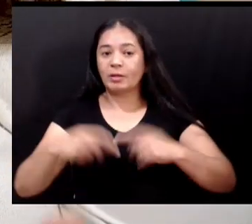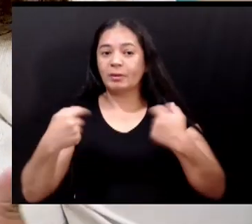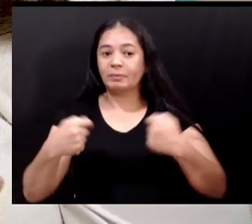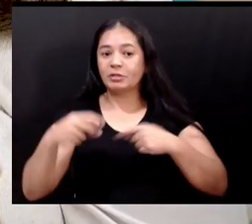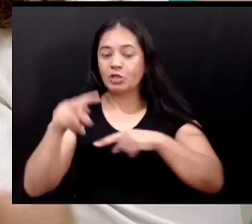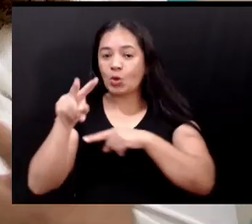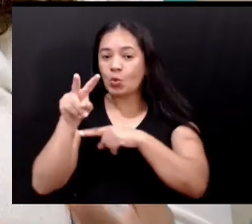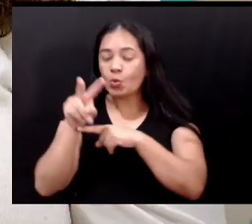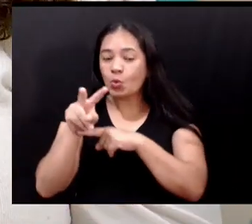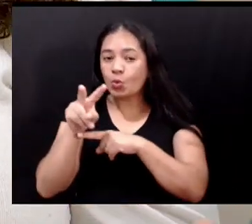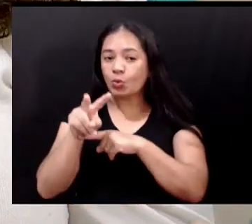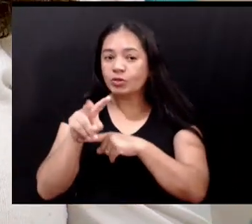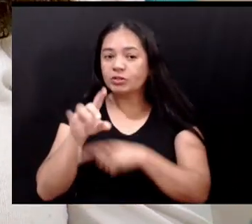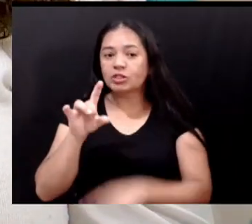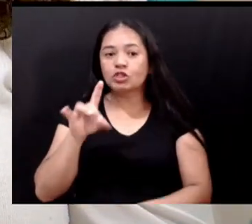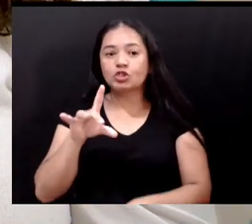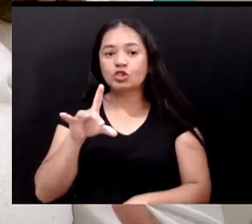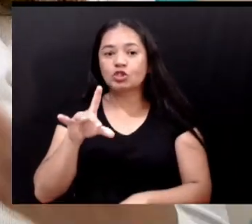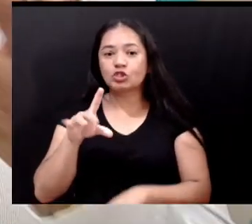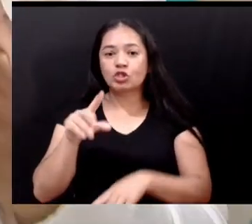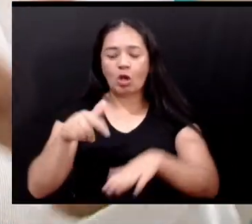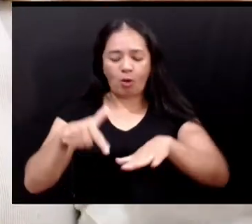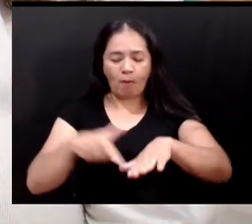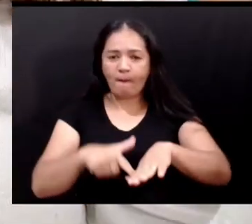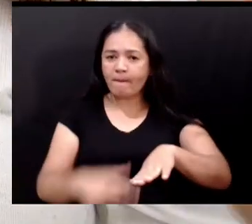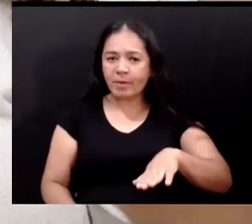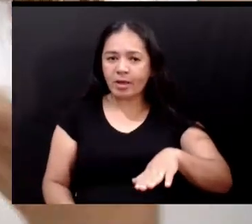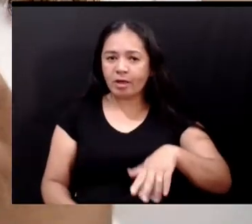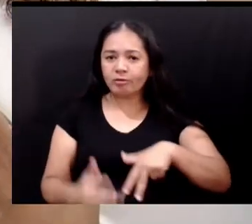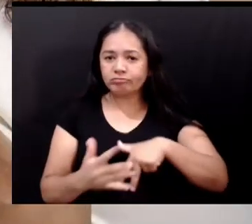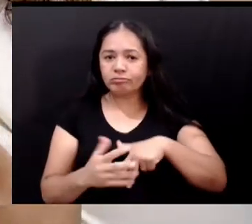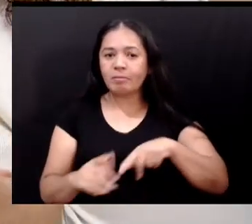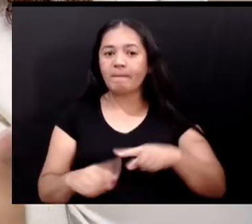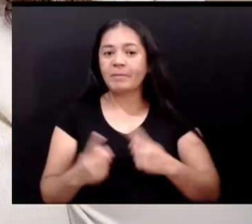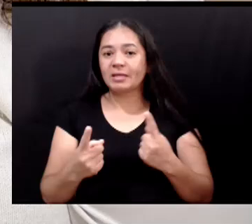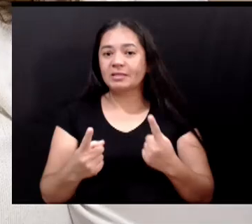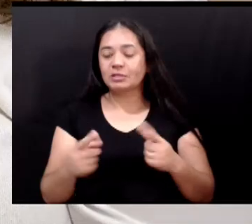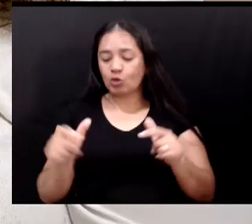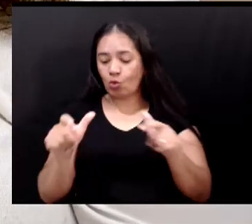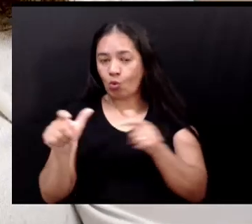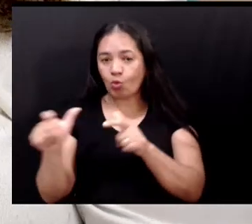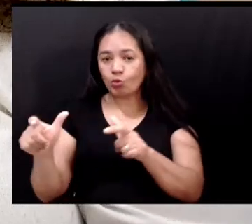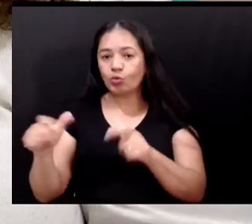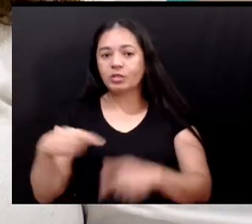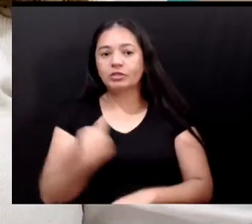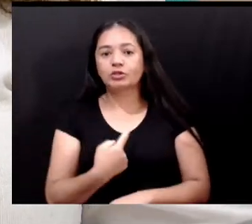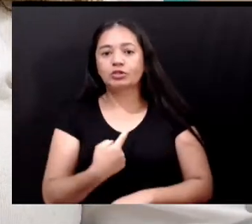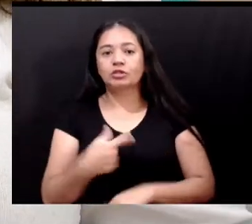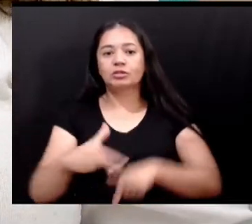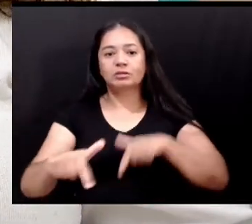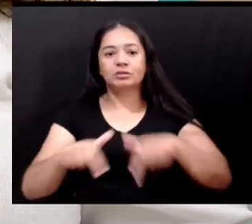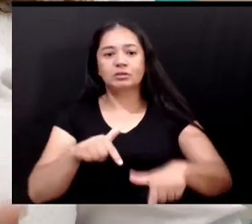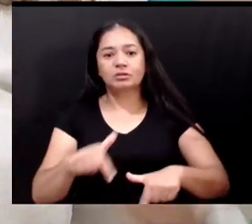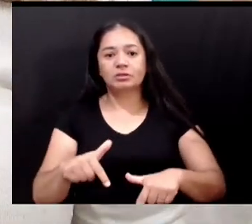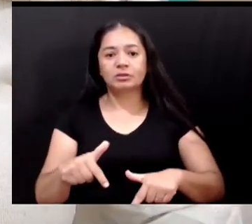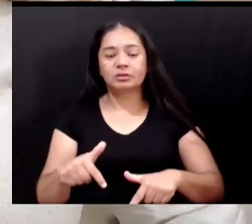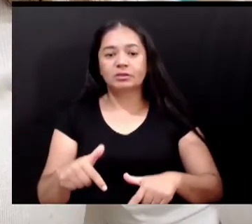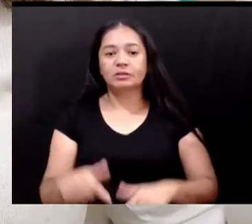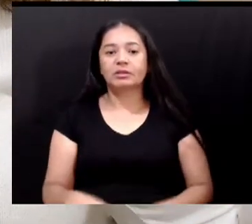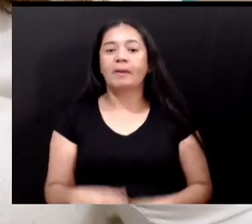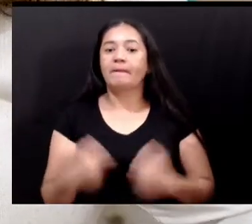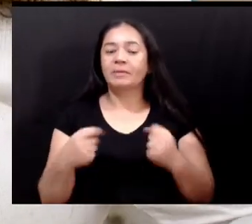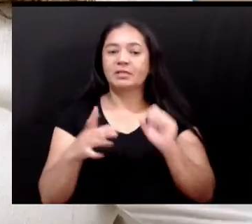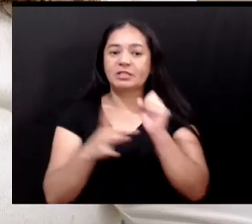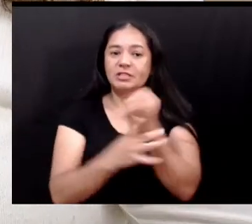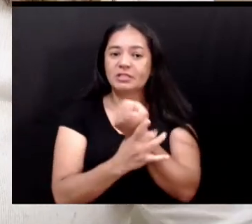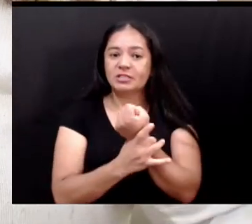não só o cuidado com os pés dos pacientes, mas o ambiente onde nós trabalhamos, né? A gente tem que ter biossegurança, ter cuidado